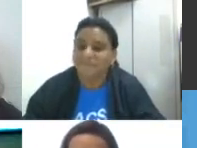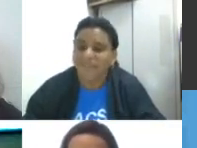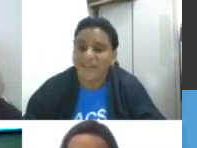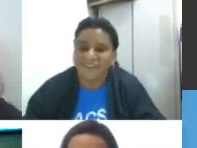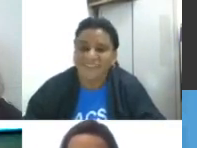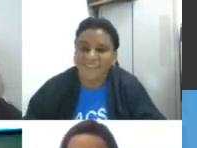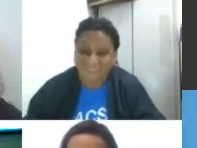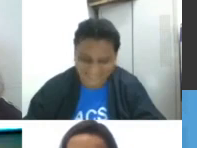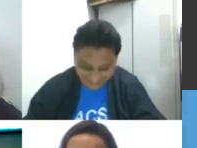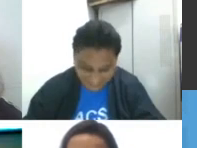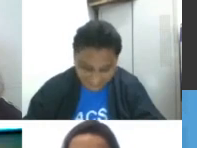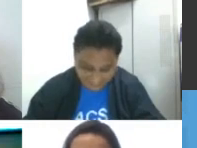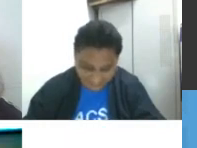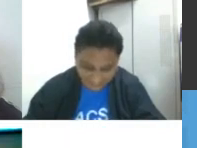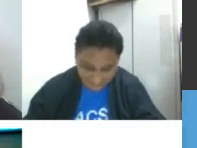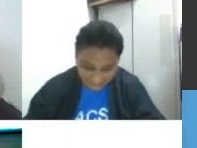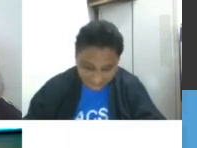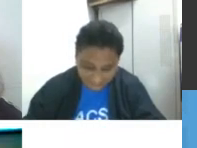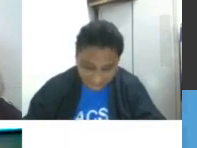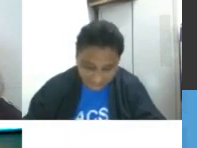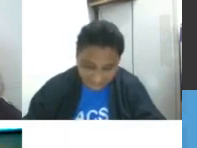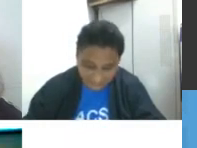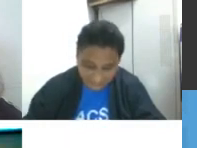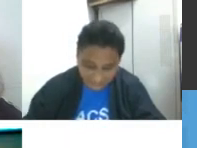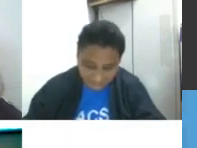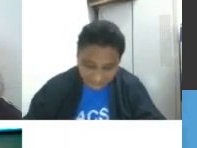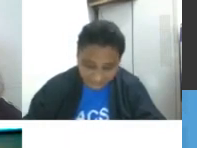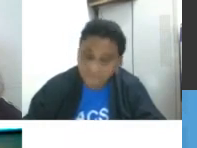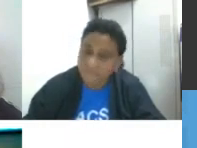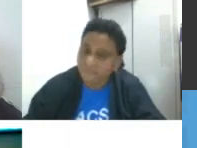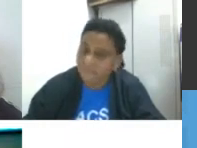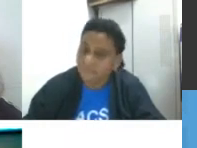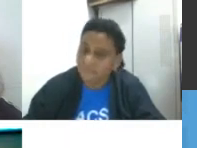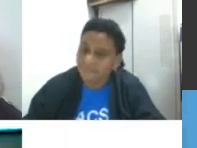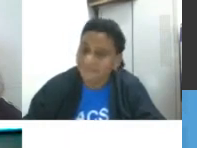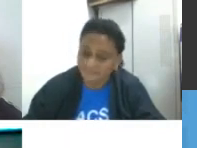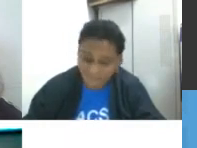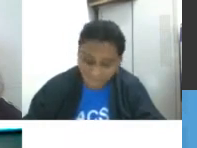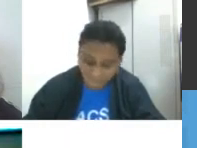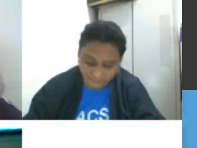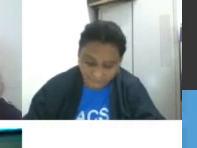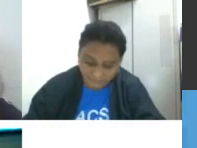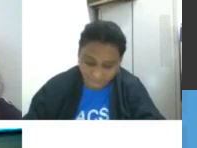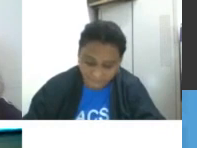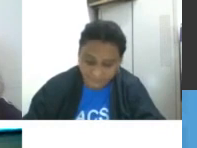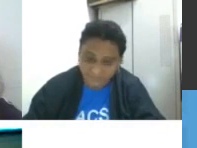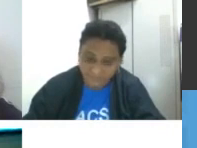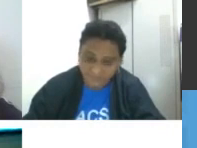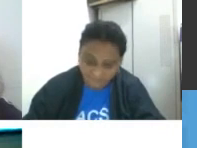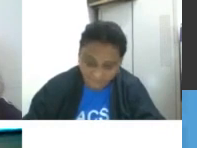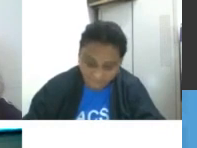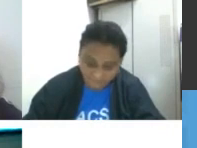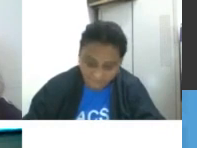fala a gente até espera muito a torcida da gente é que a máscara seja o legado